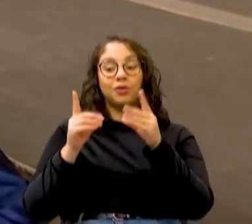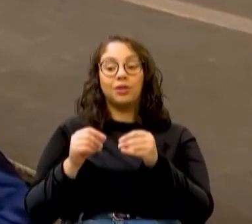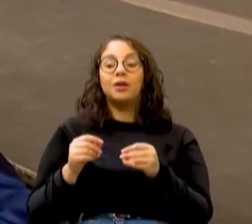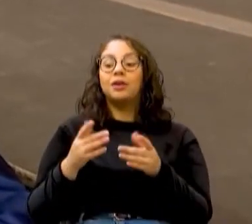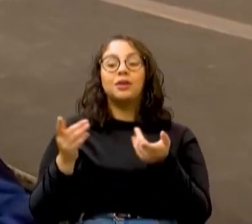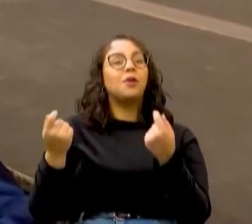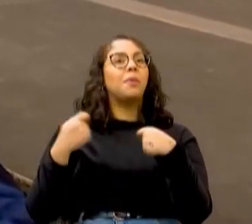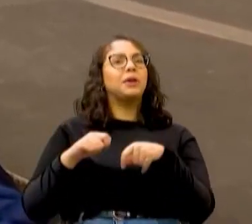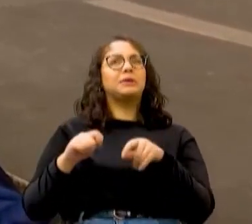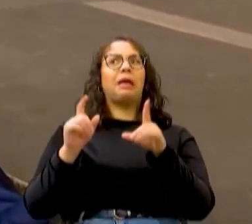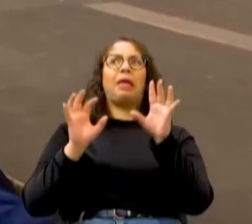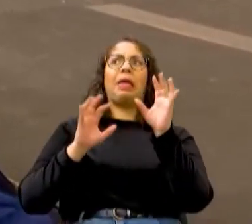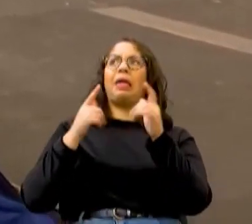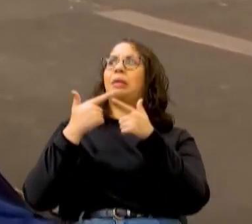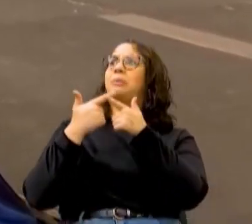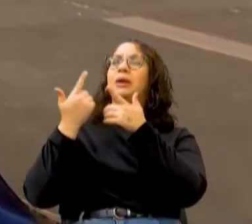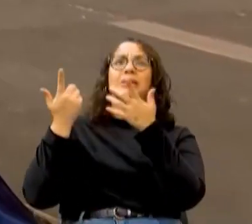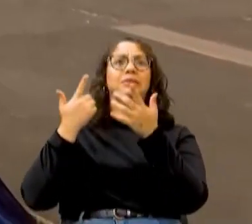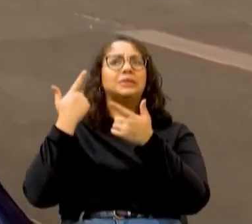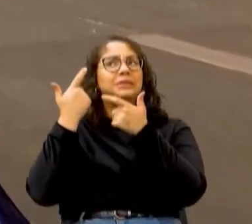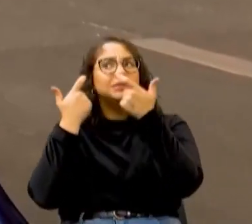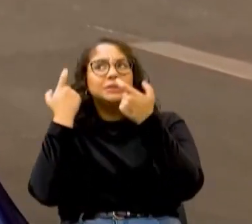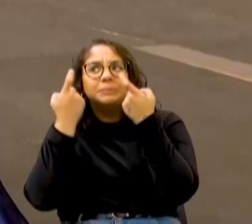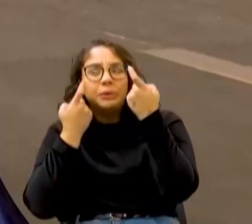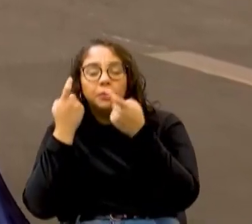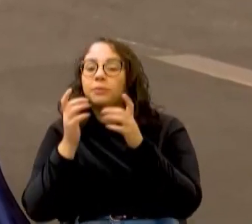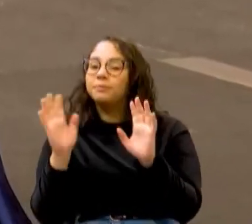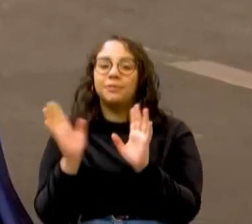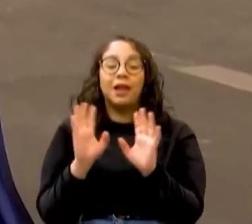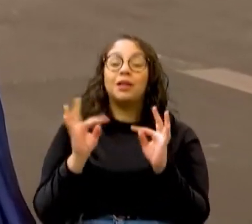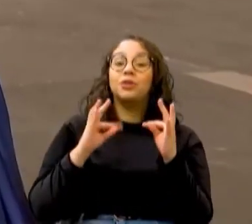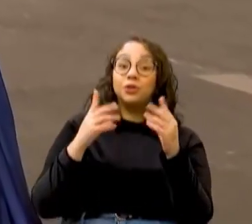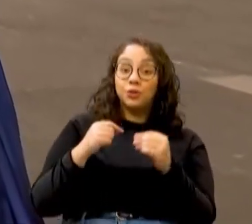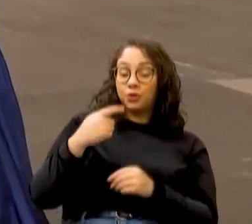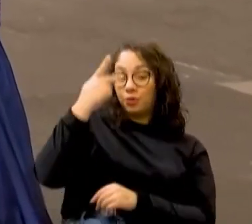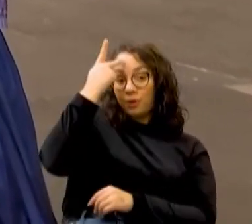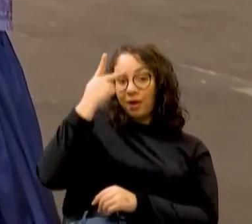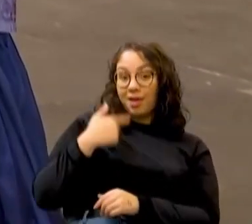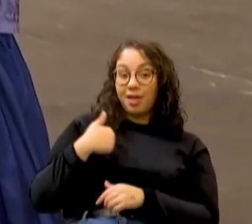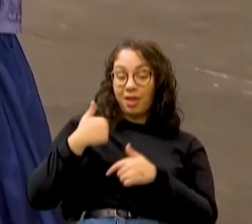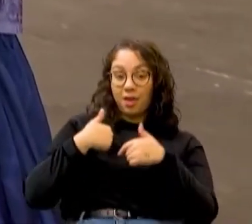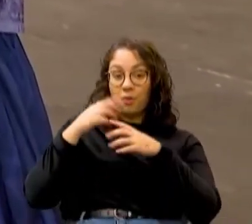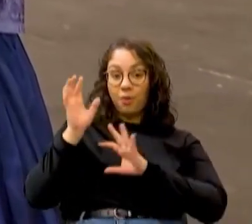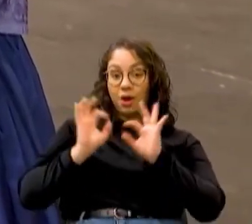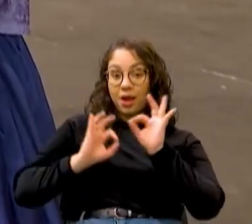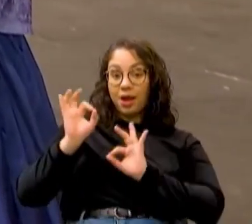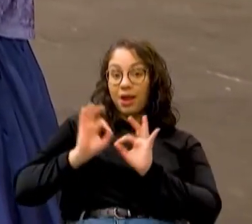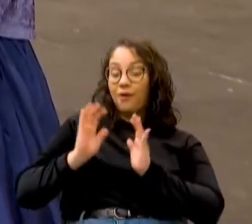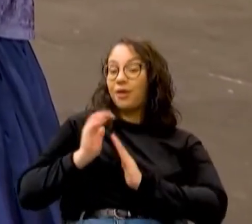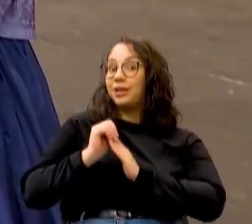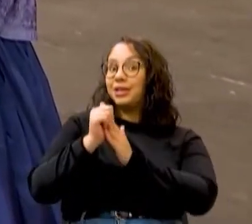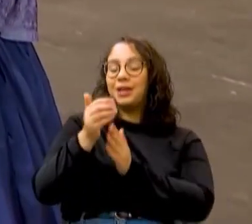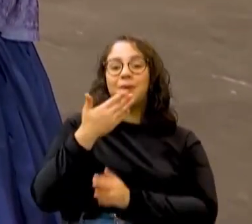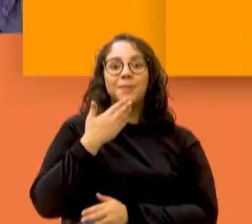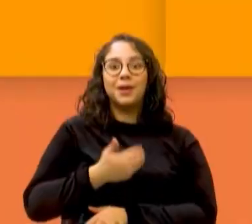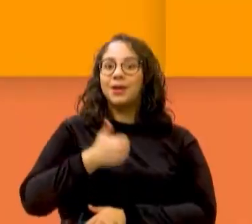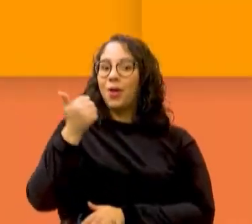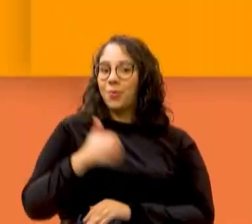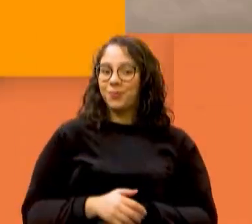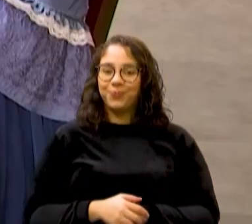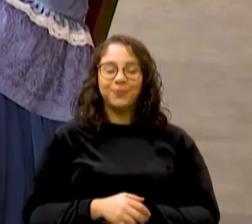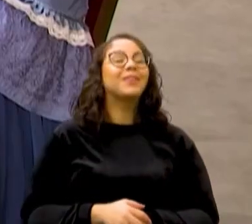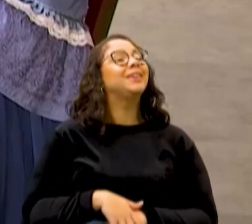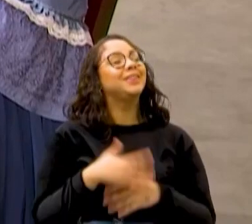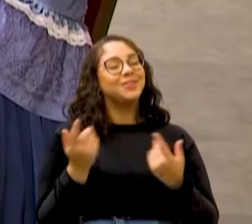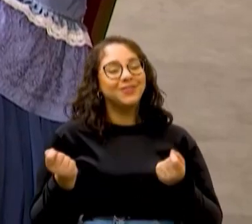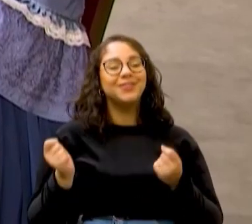tudo não não precisa se preocupar com nada e tudo será organizado e feito guiamento da melhor maneira possível